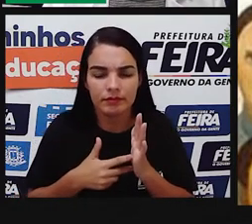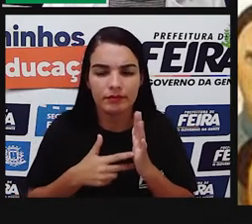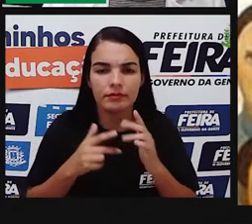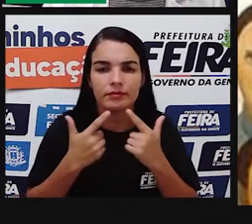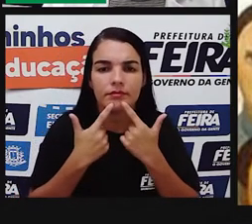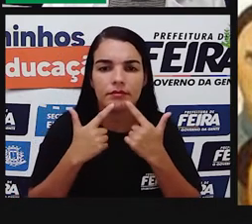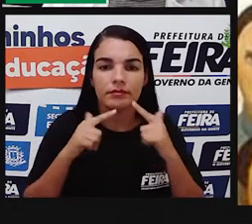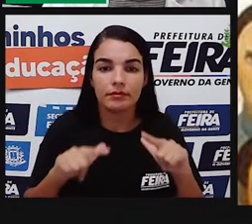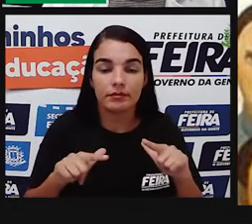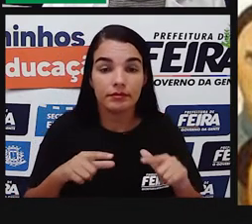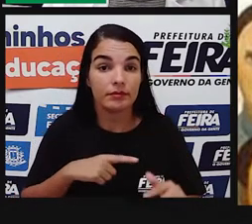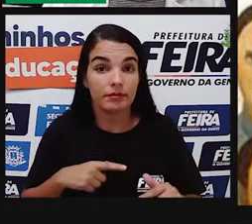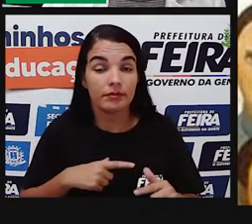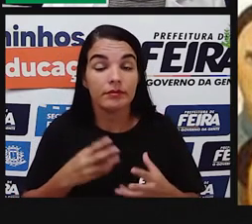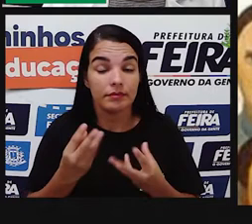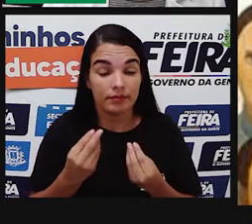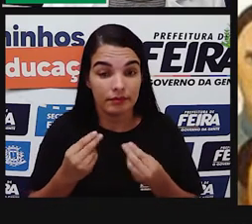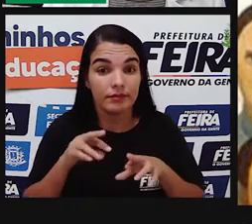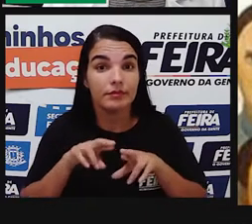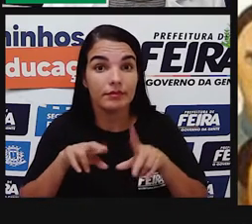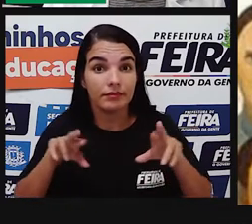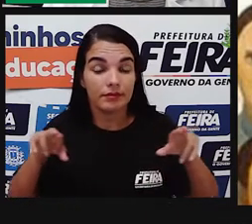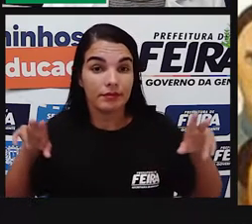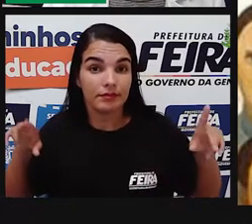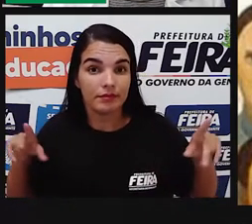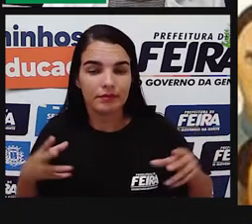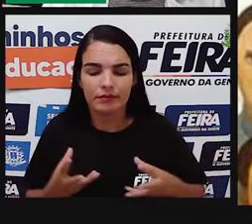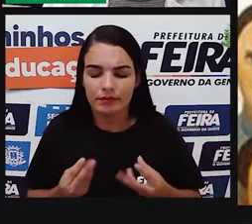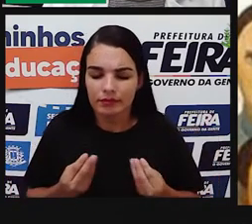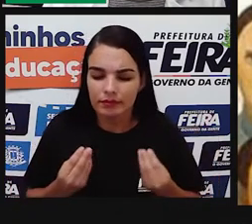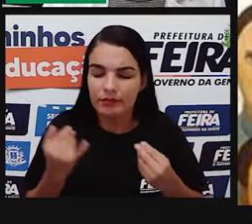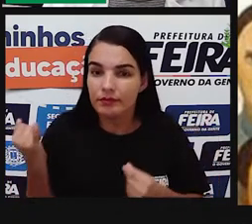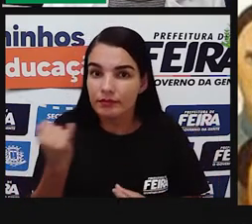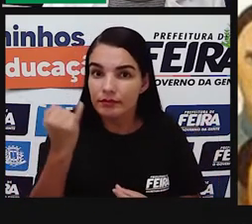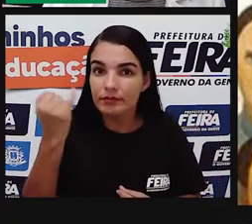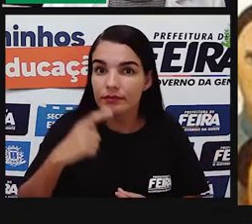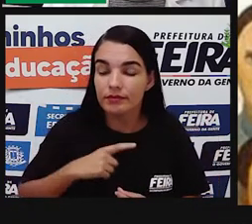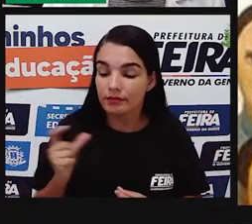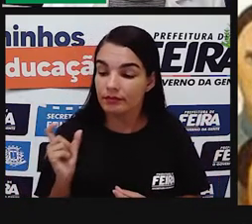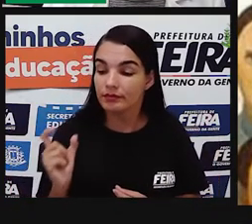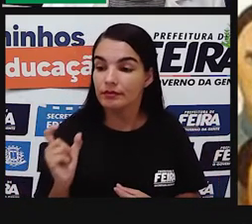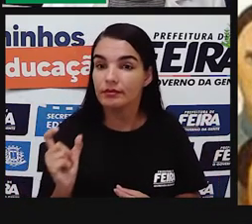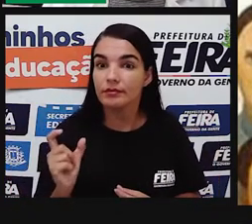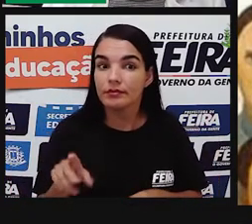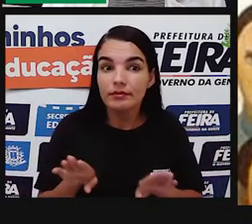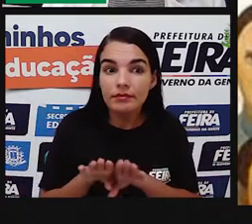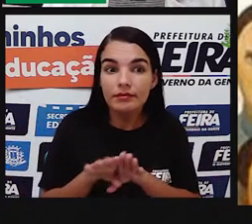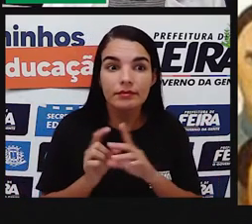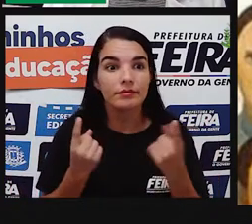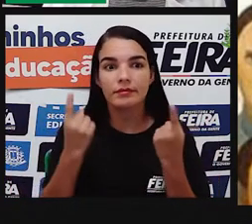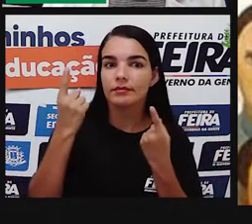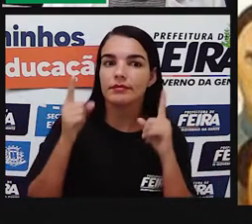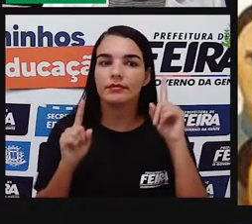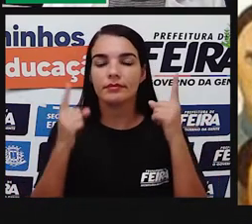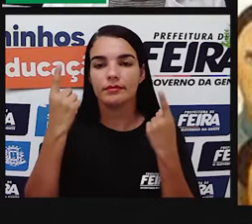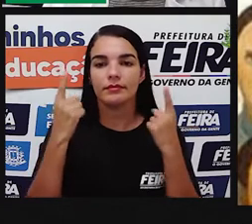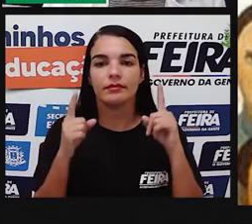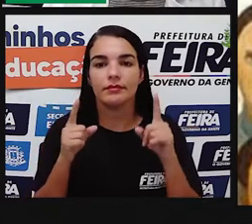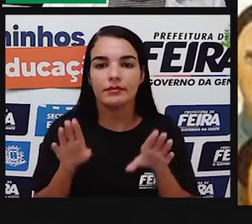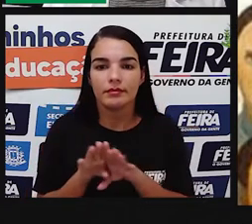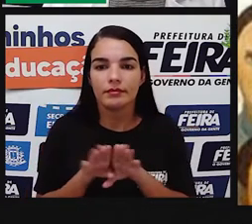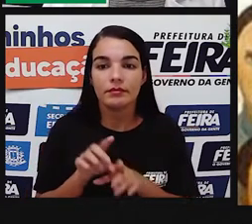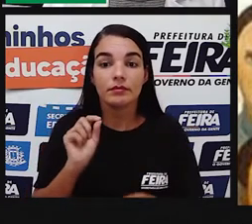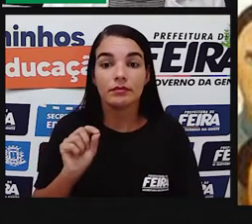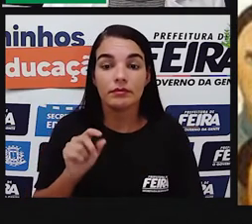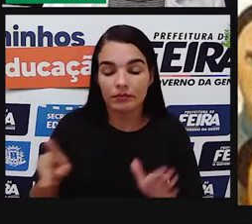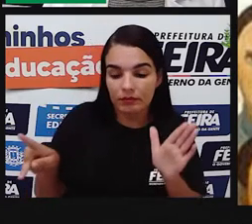nossa língua é uma língua muito rica em palavras e expressões. Nós somos colonizados